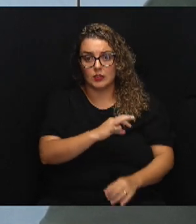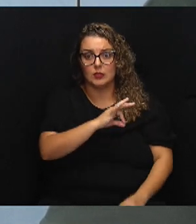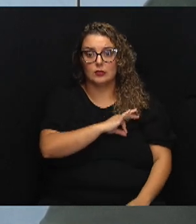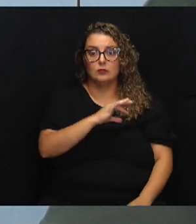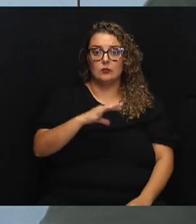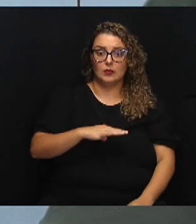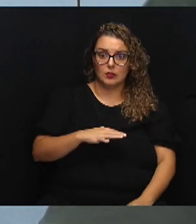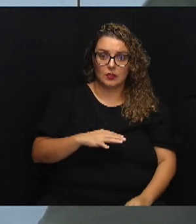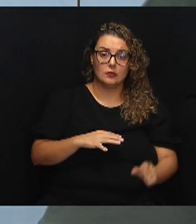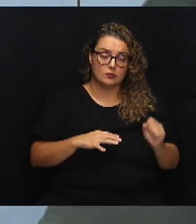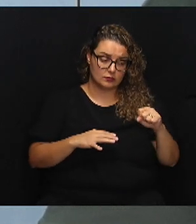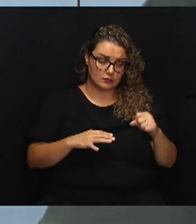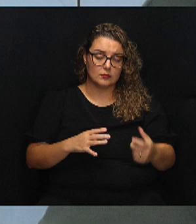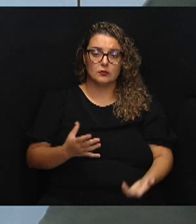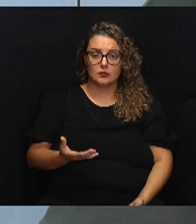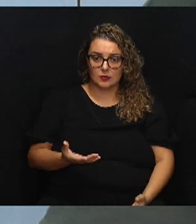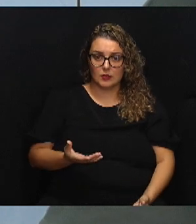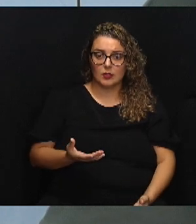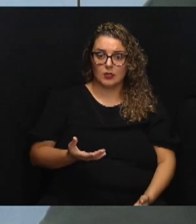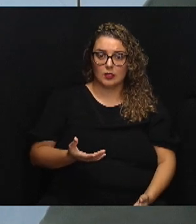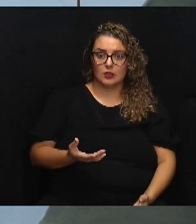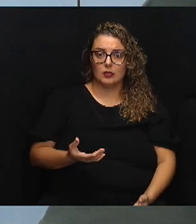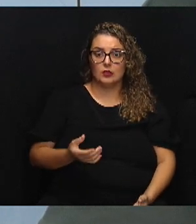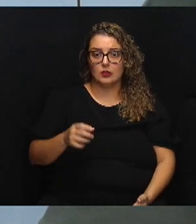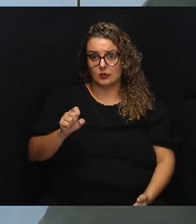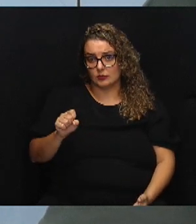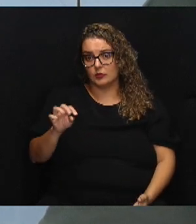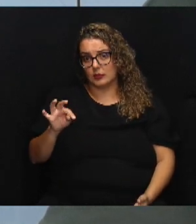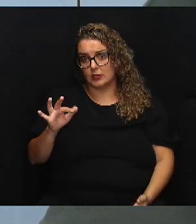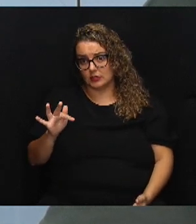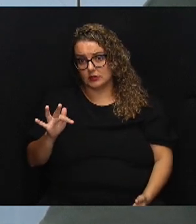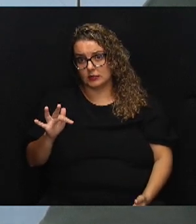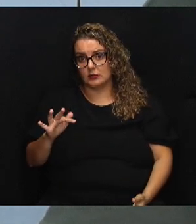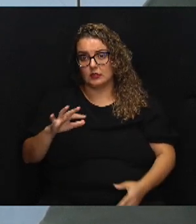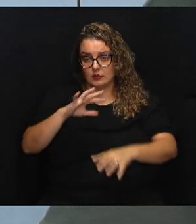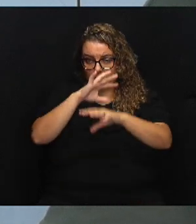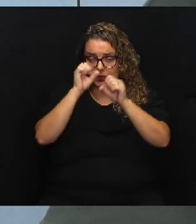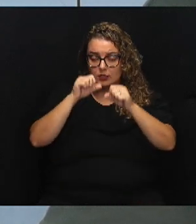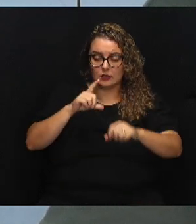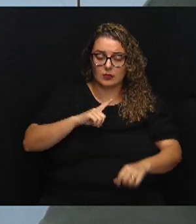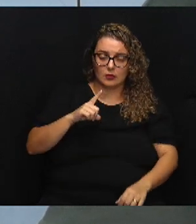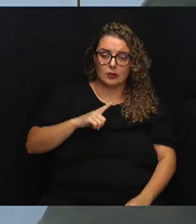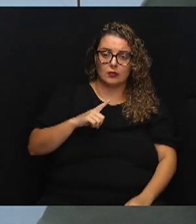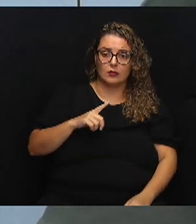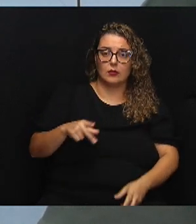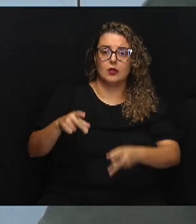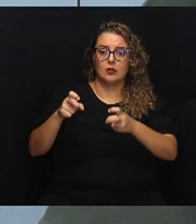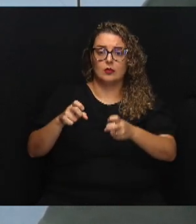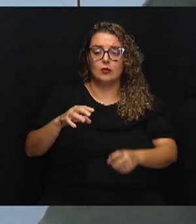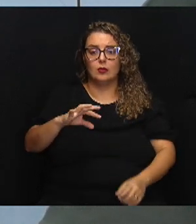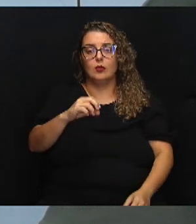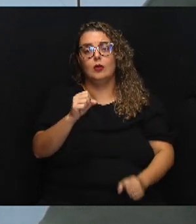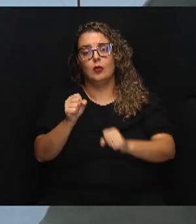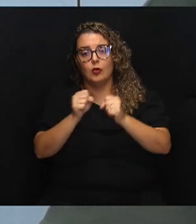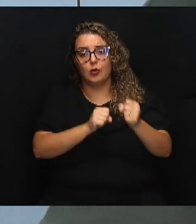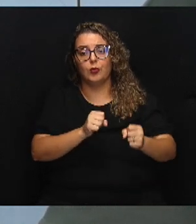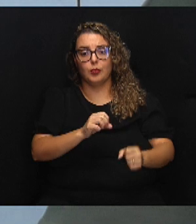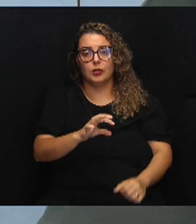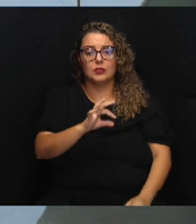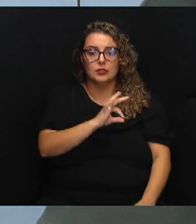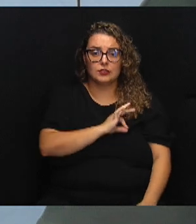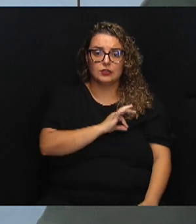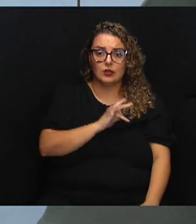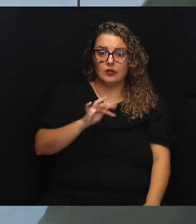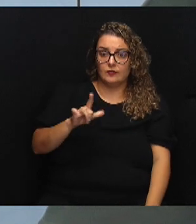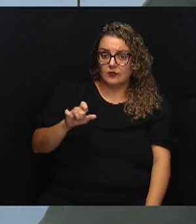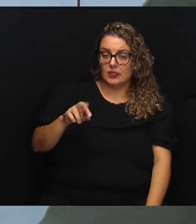hoje, que através do STF tem o reconhecimento de ter poder de polícia, de fazer policiamento ostensivo, flagrante